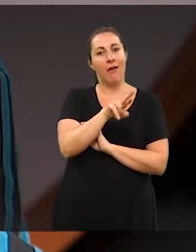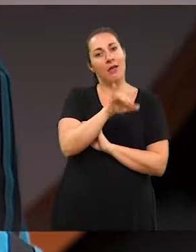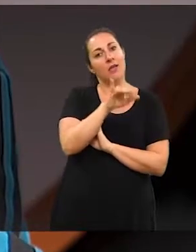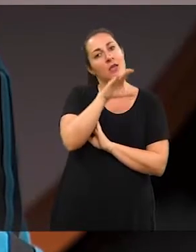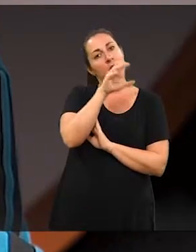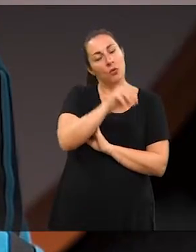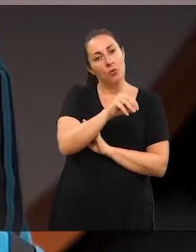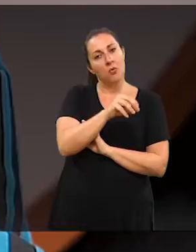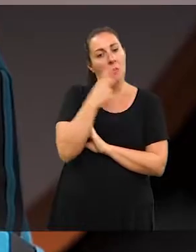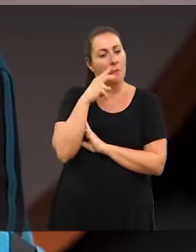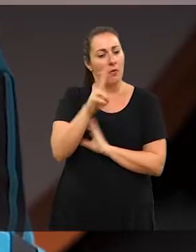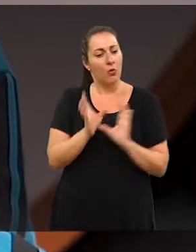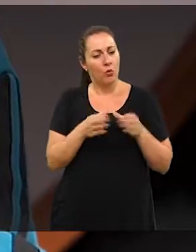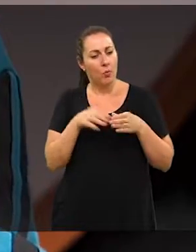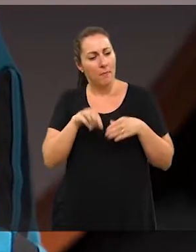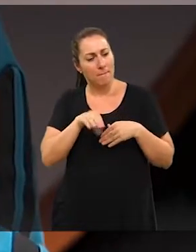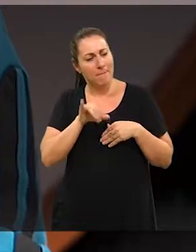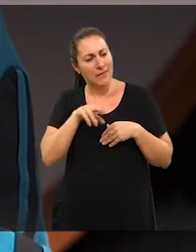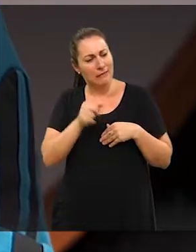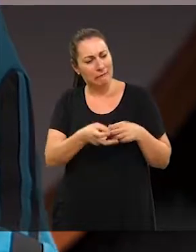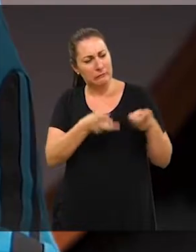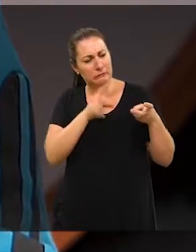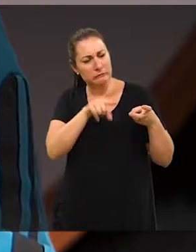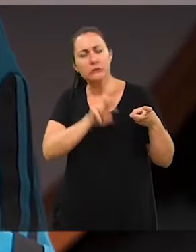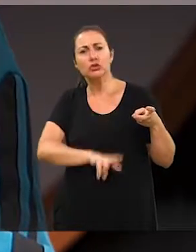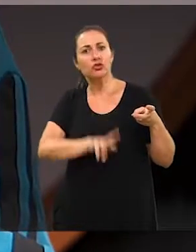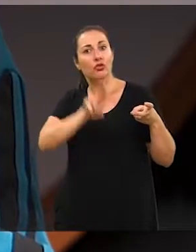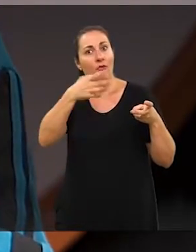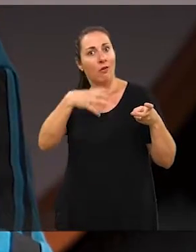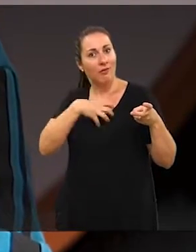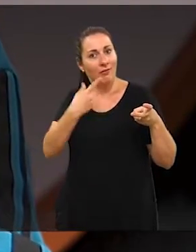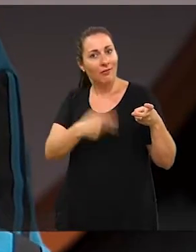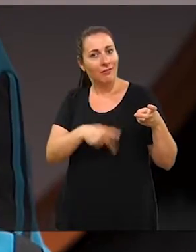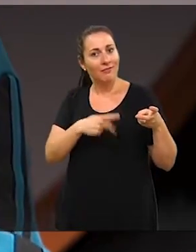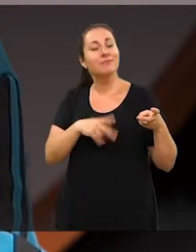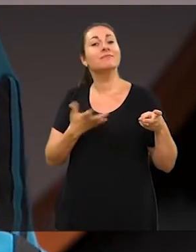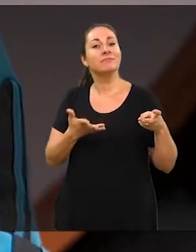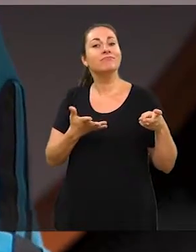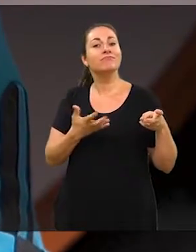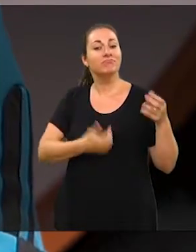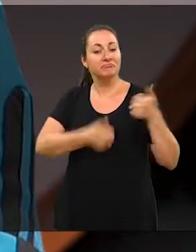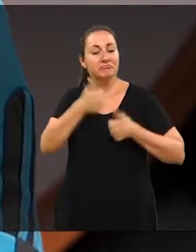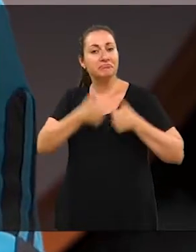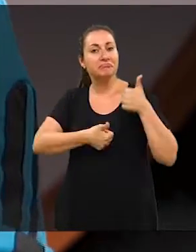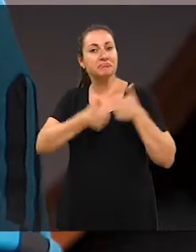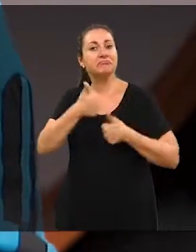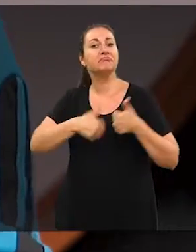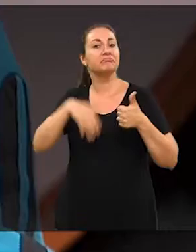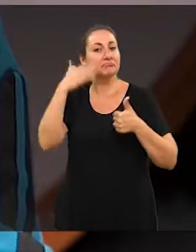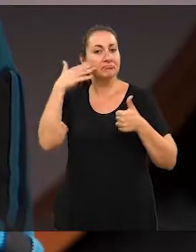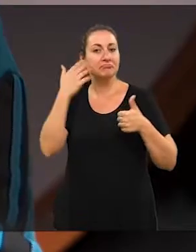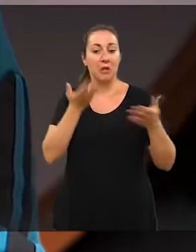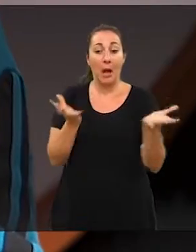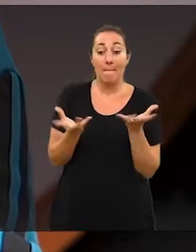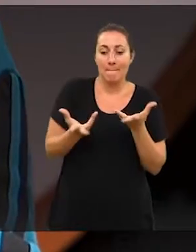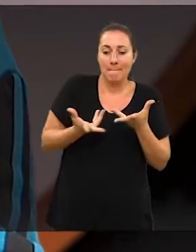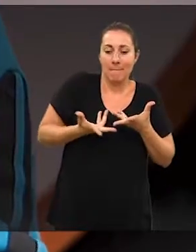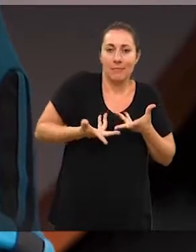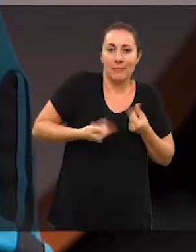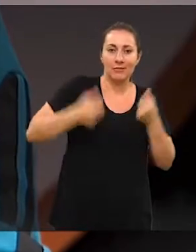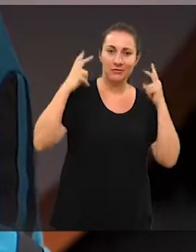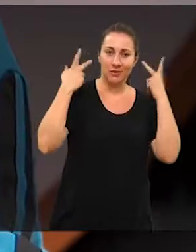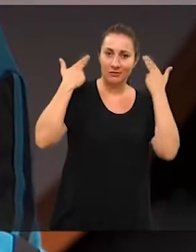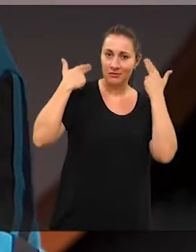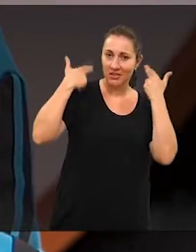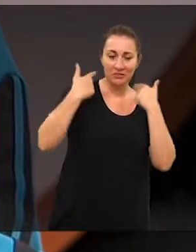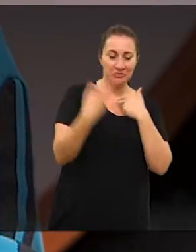já via alguma coisa que ele era diferenciado, né, no toque de bola, nas habilidades naturais que a